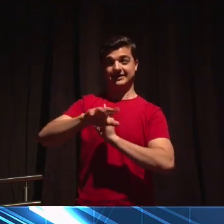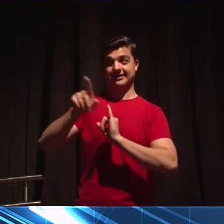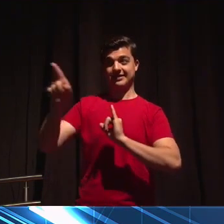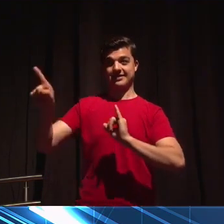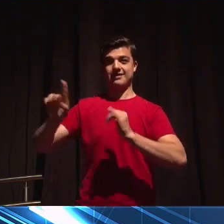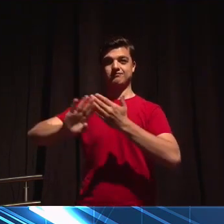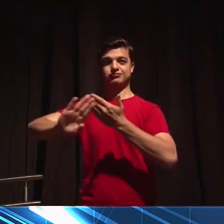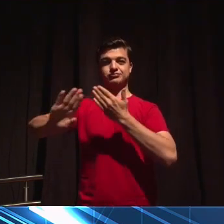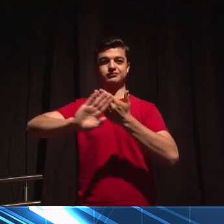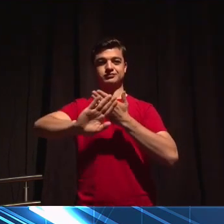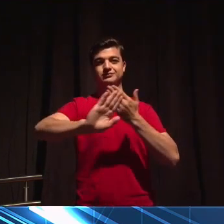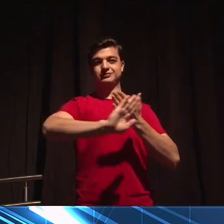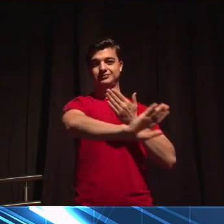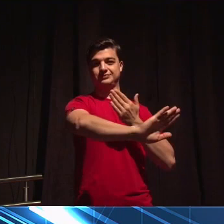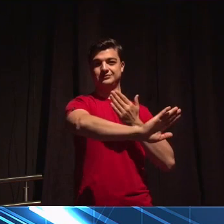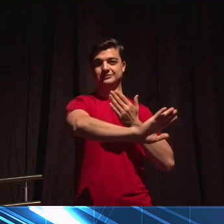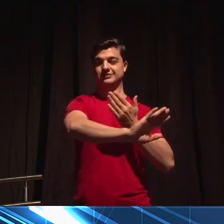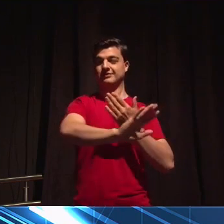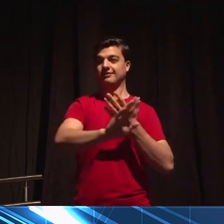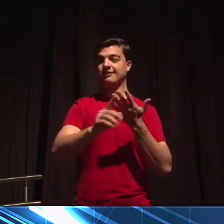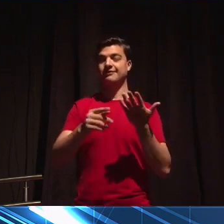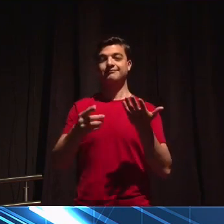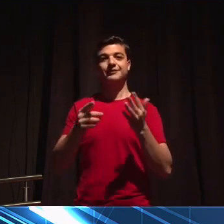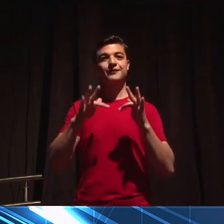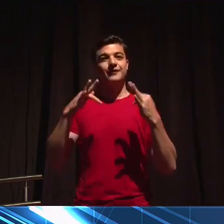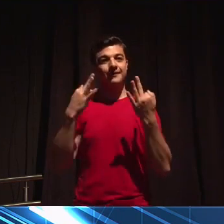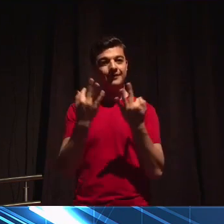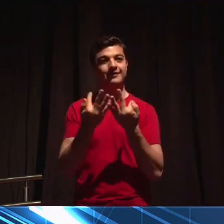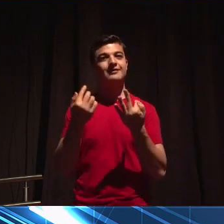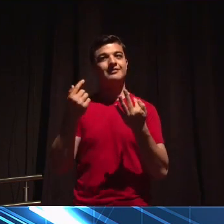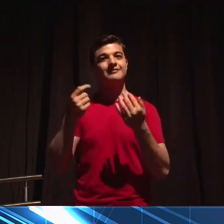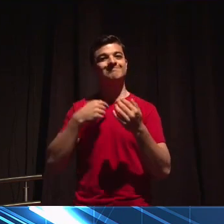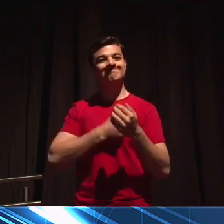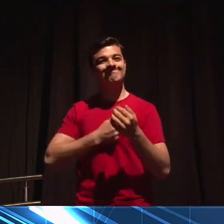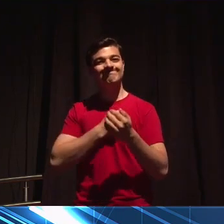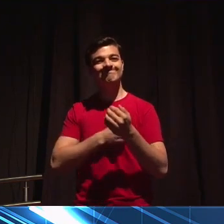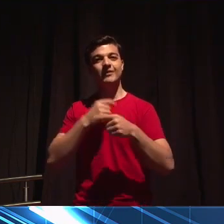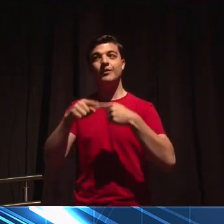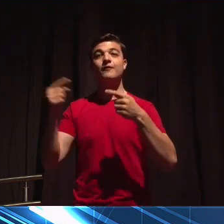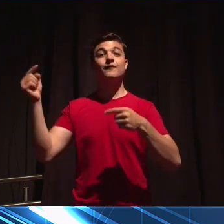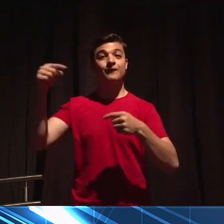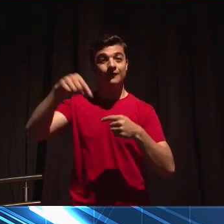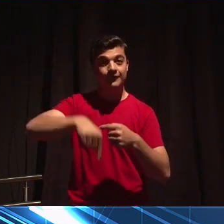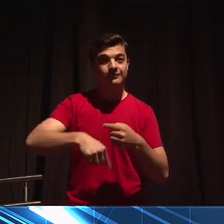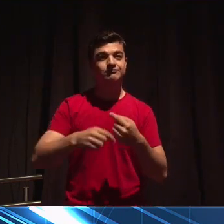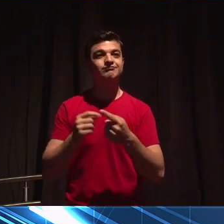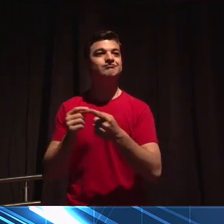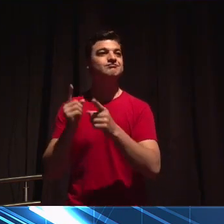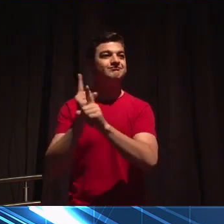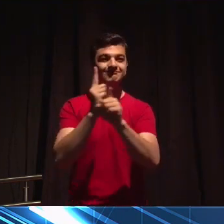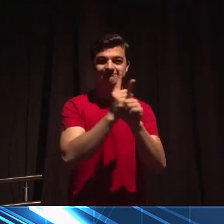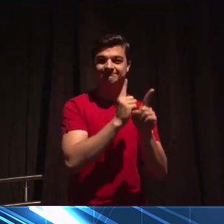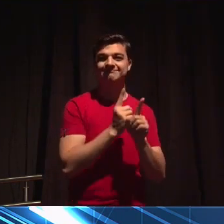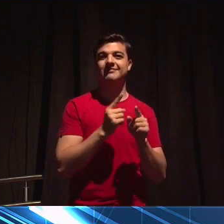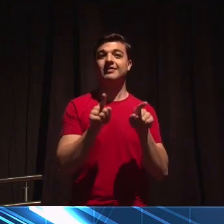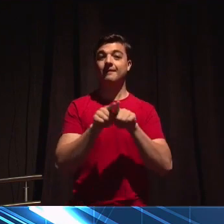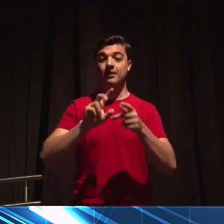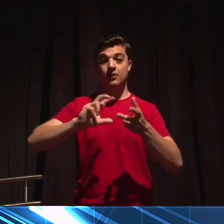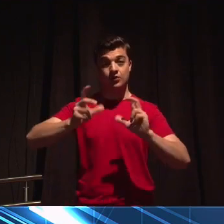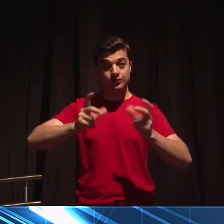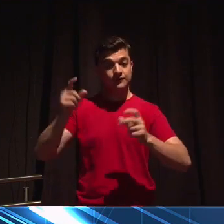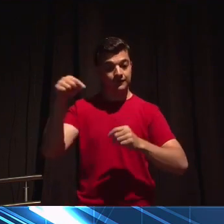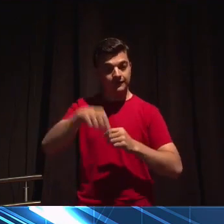novo, ver minha família, todas essas coisas. E é muito bom estar aqui, né? E se tu parar para pensar, os motivos da gente estar aqui